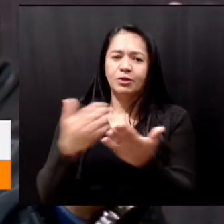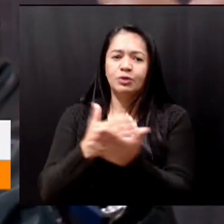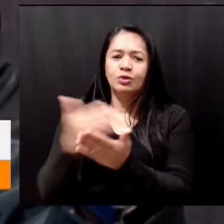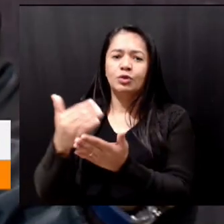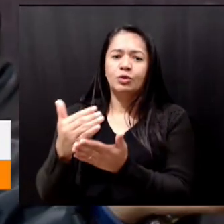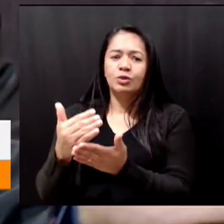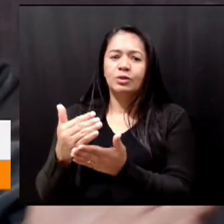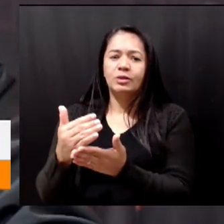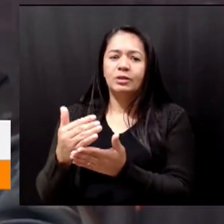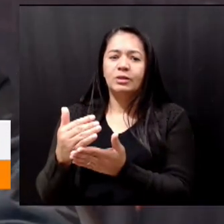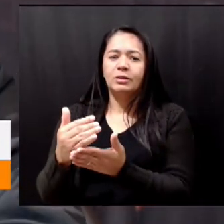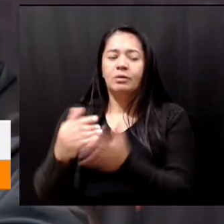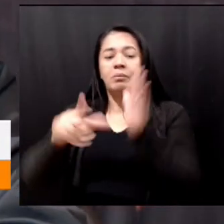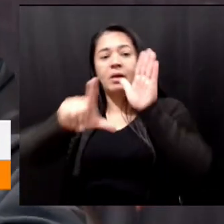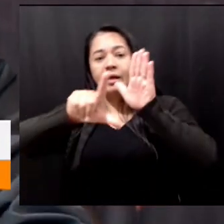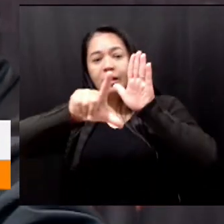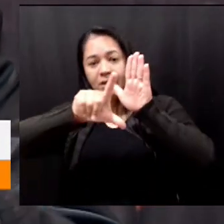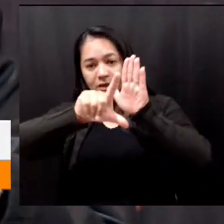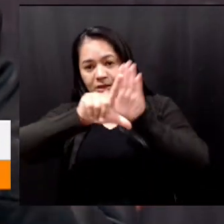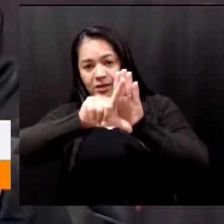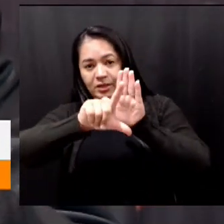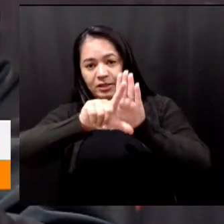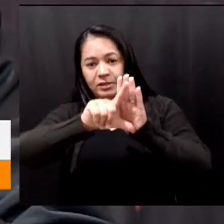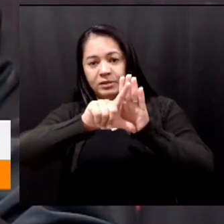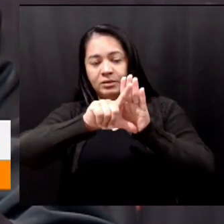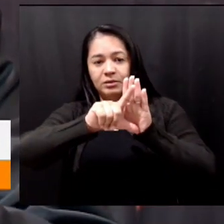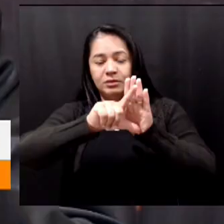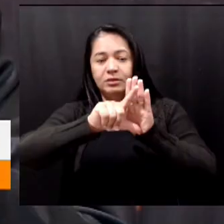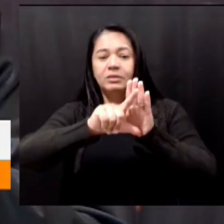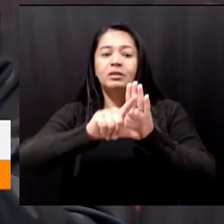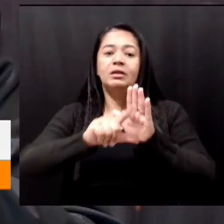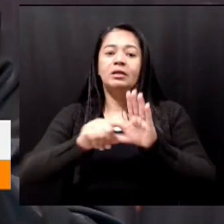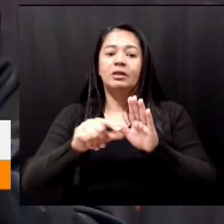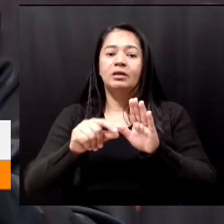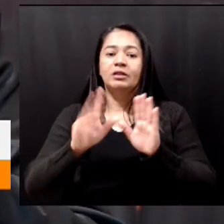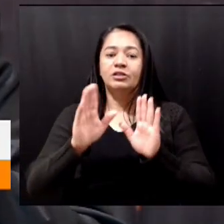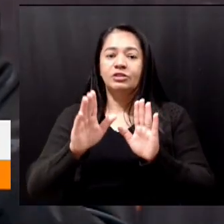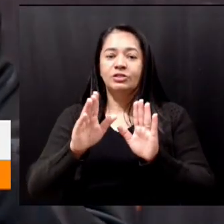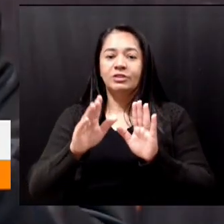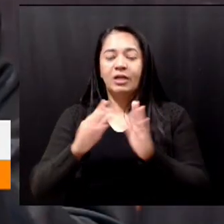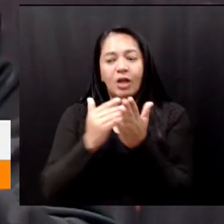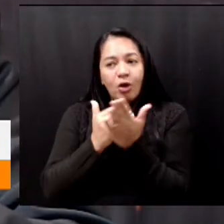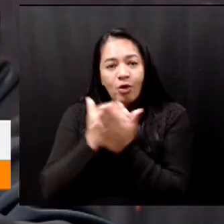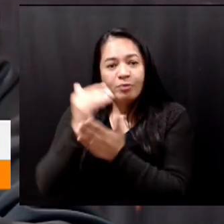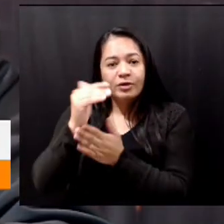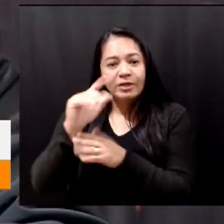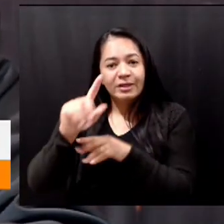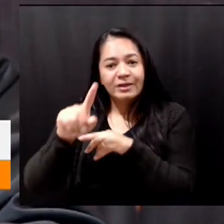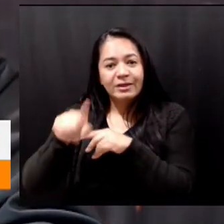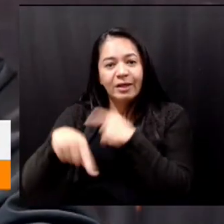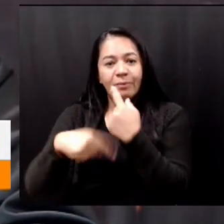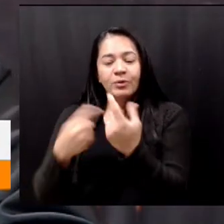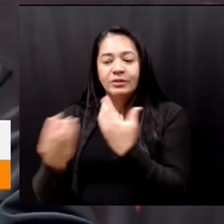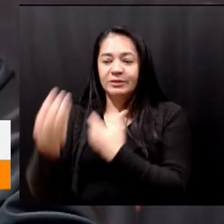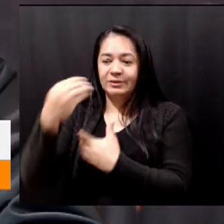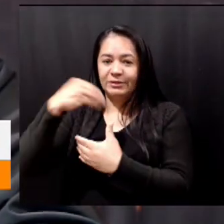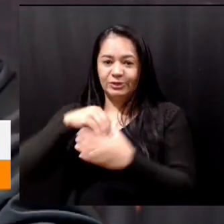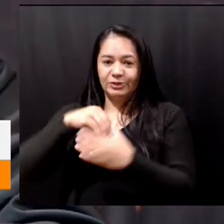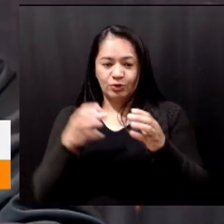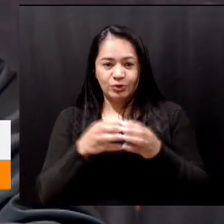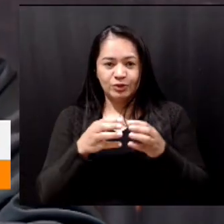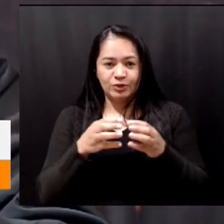lei de 2021. Exato. Ela foi a precursora disso, e depois dentro do Conselho Municipal de Ciência e Tecnologia, junto com o professor